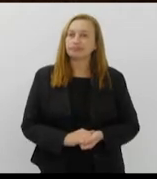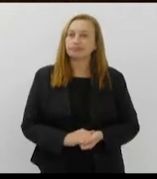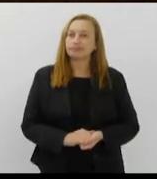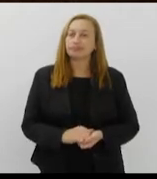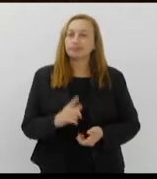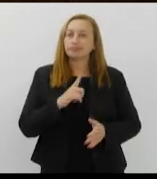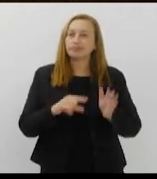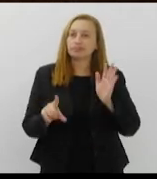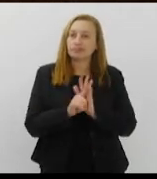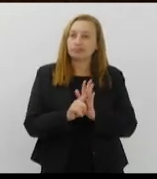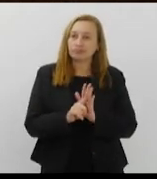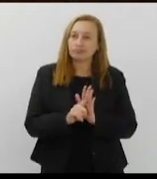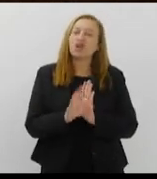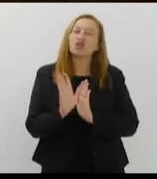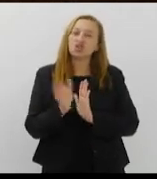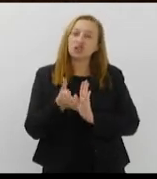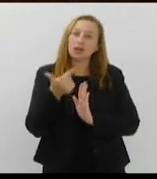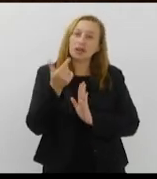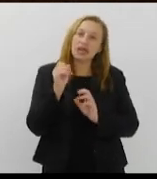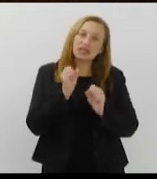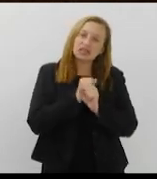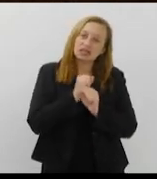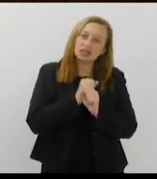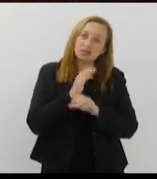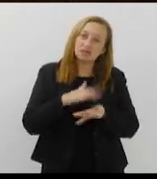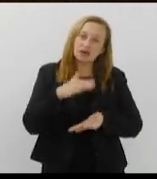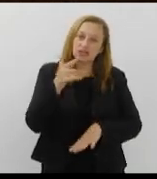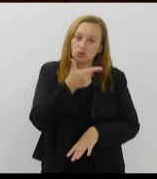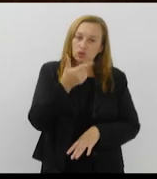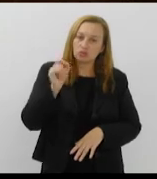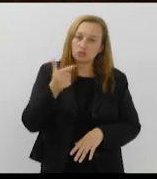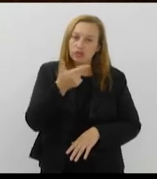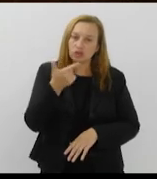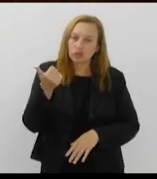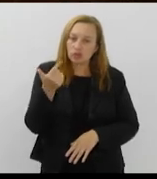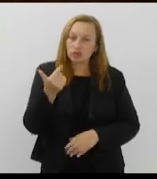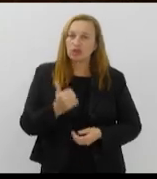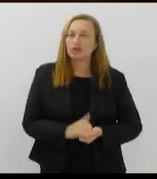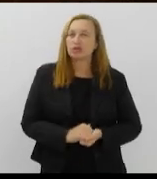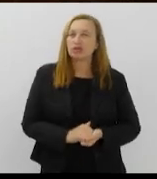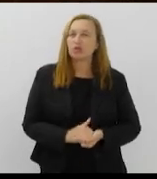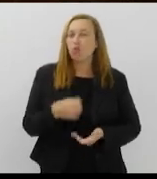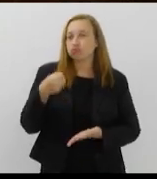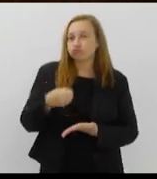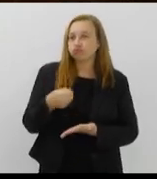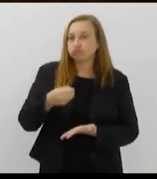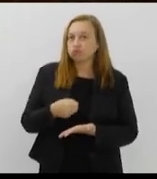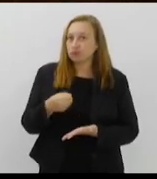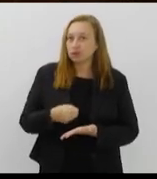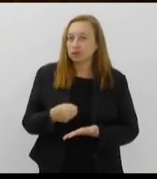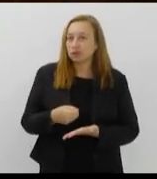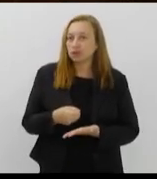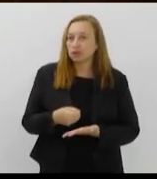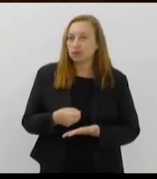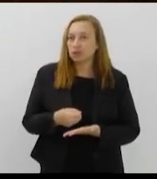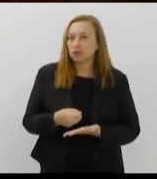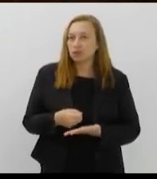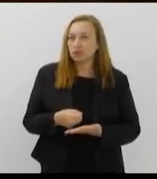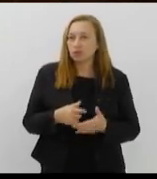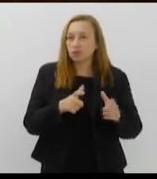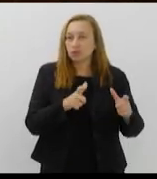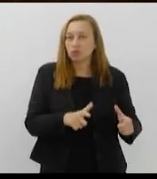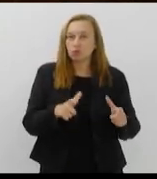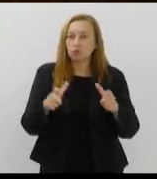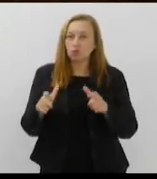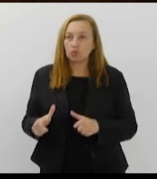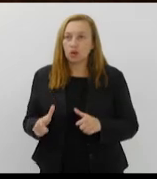uma lei que já tem mais de 10 anos, 2012, que faz, obriga que os estabelecimentos